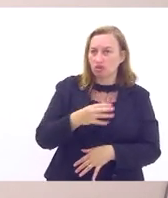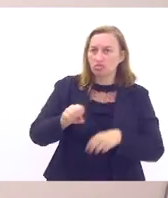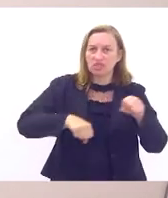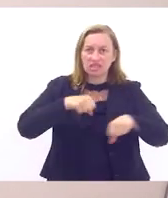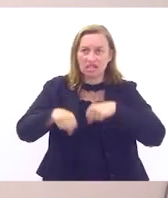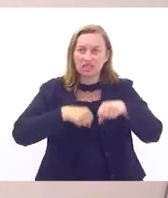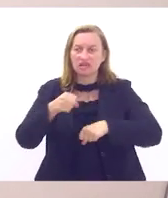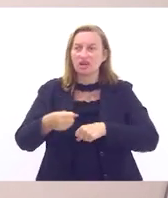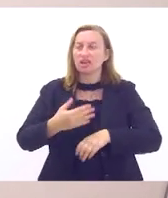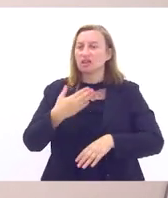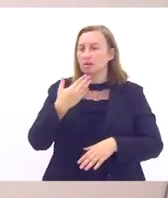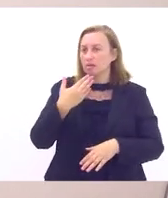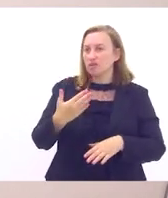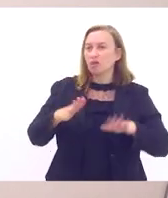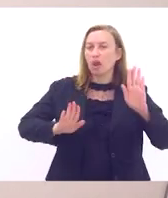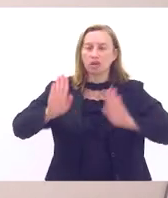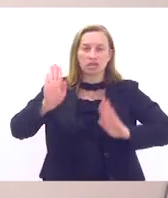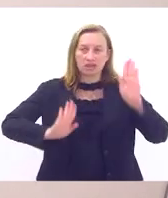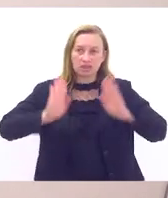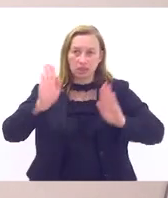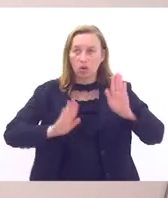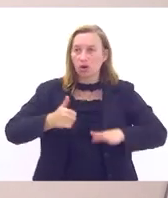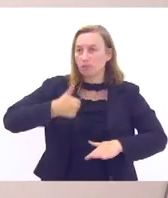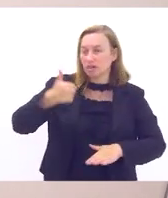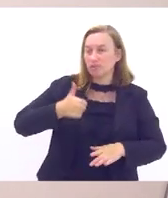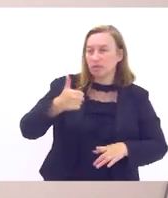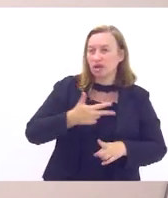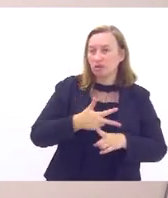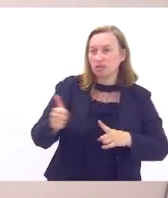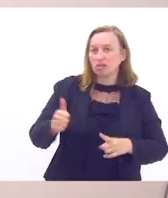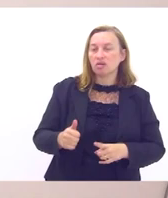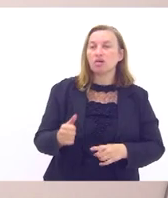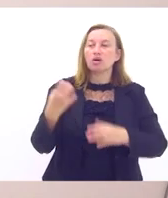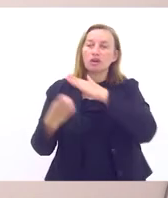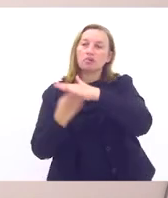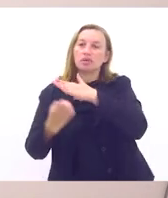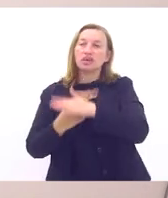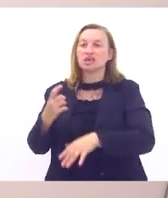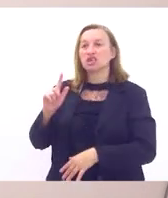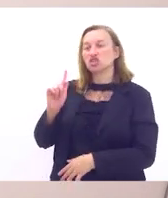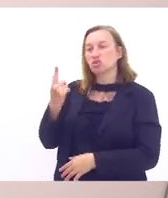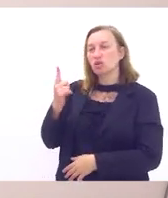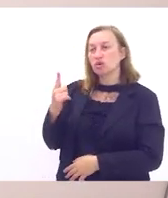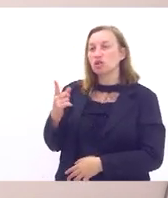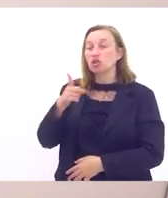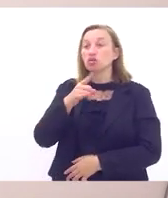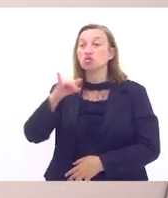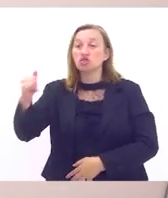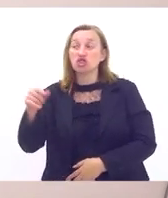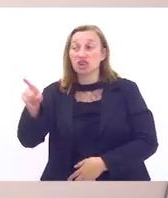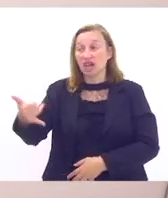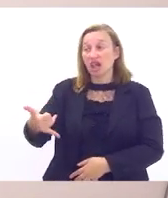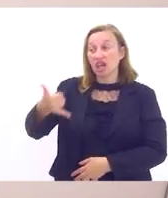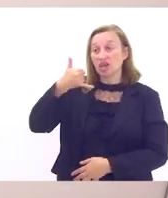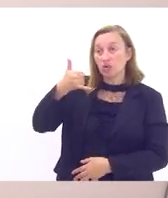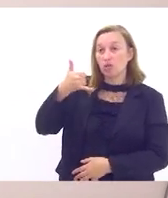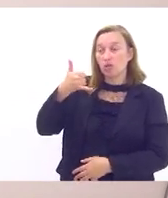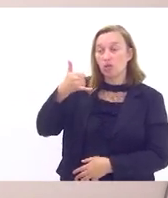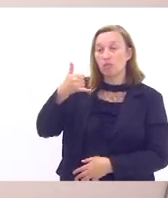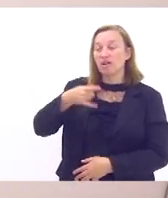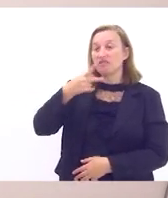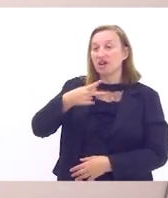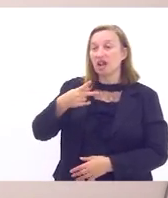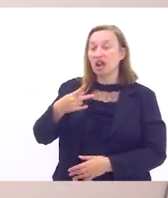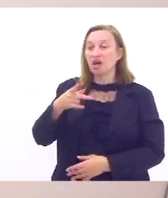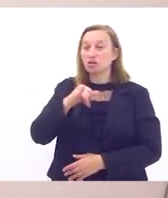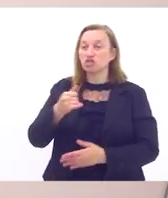gente fez a licitação, a primeira licitação, ganhou uma empresa de Goiás, e, para nossa sorte, no dia que ela ligou para confirmar o local de entrega